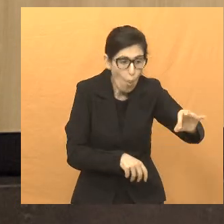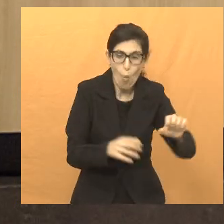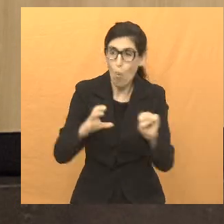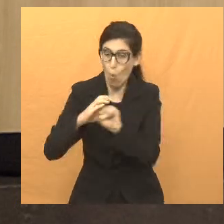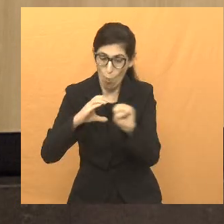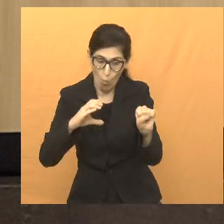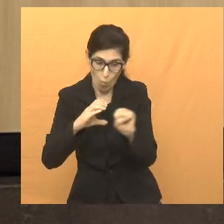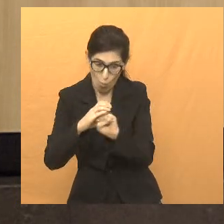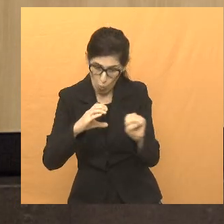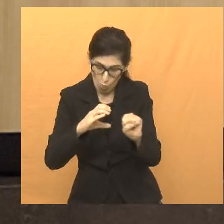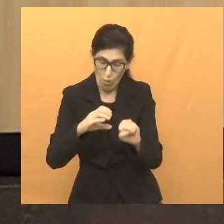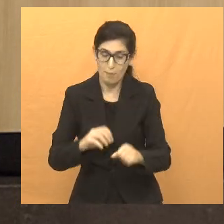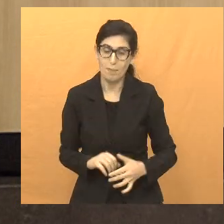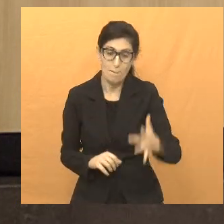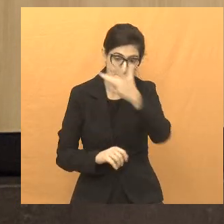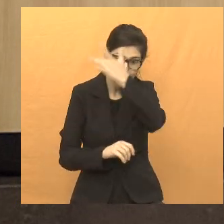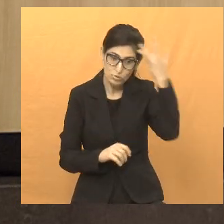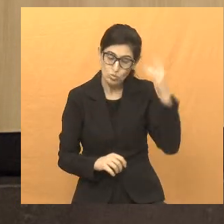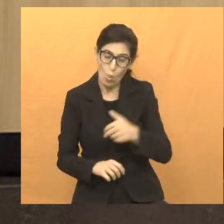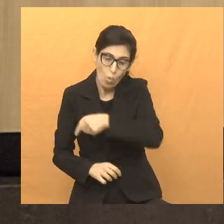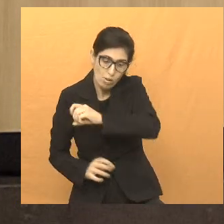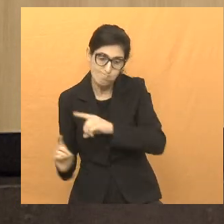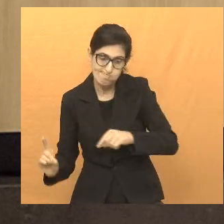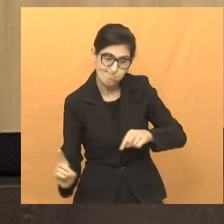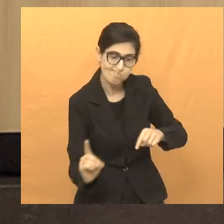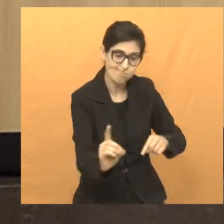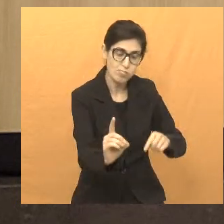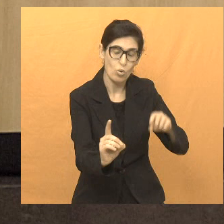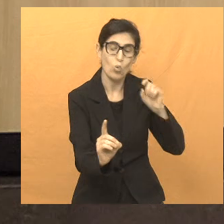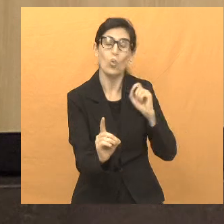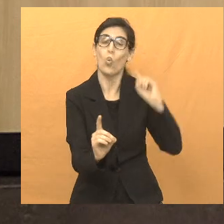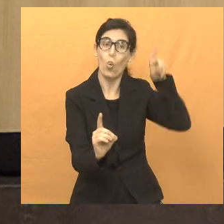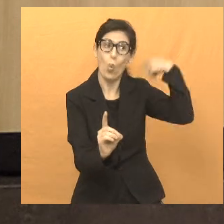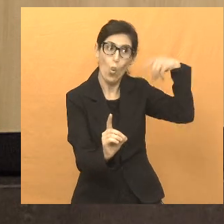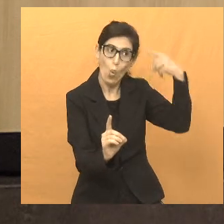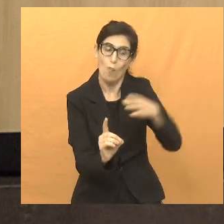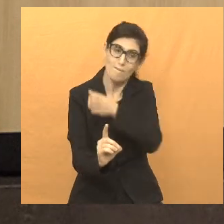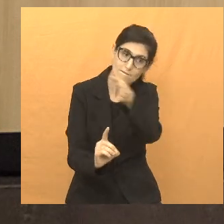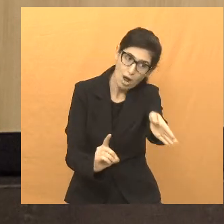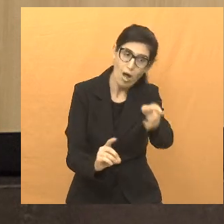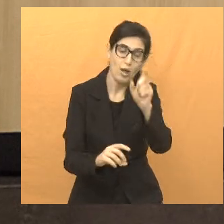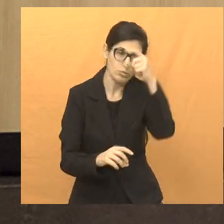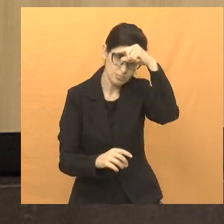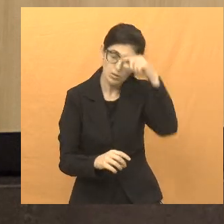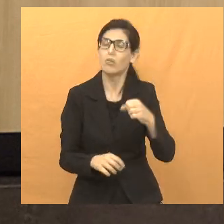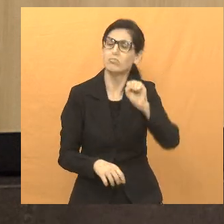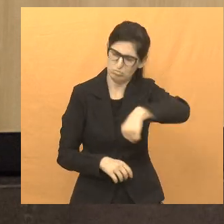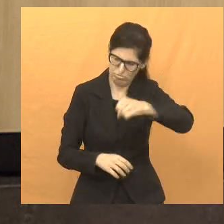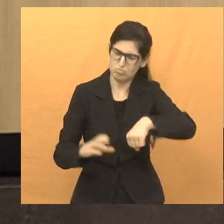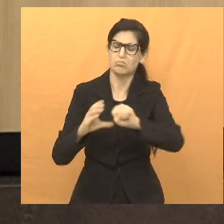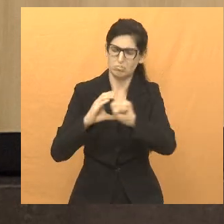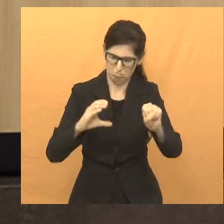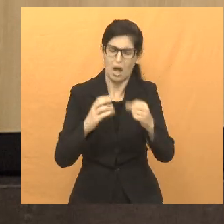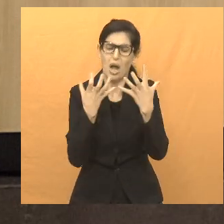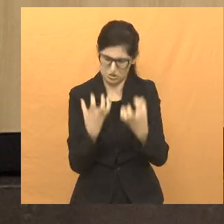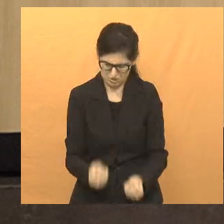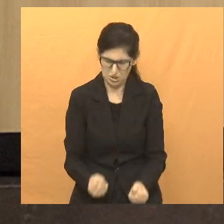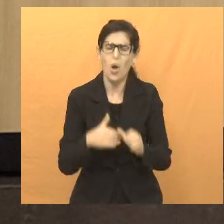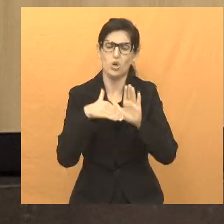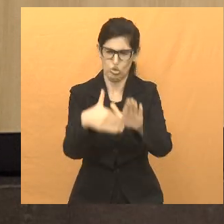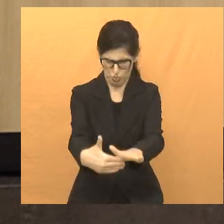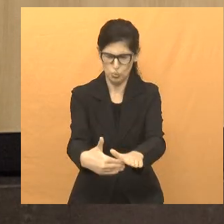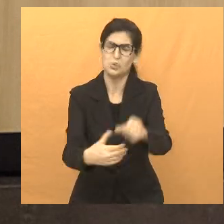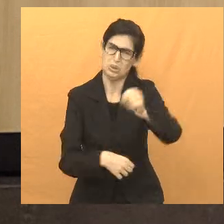faz o atendimento do paciente psiquiátrico em surto. É isso que recomenda todas as boas práticas de atendimento à